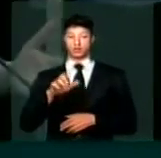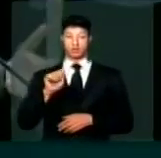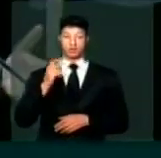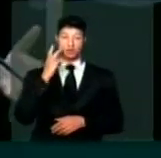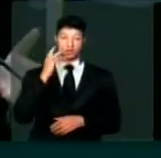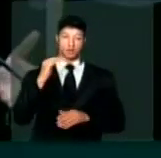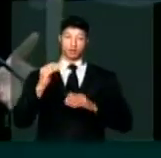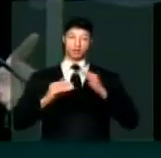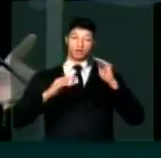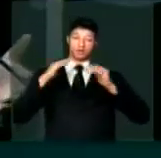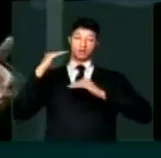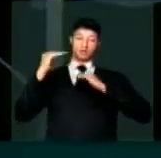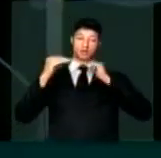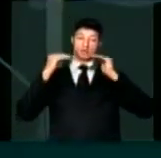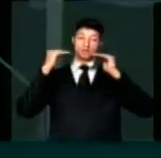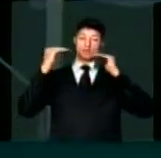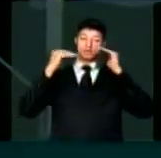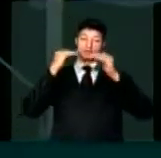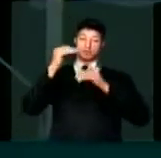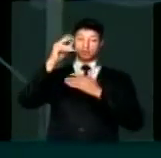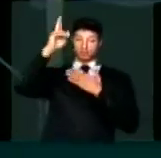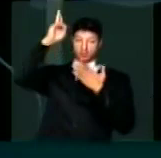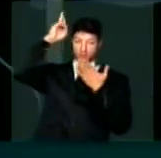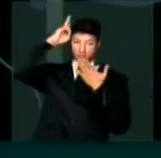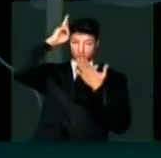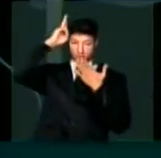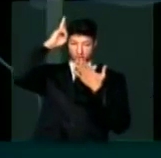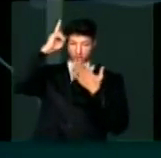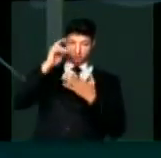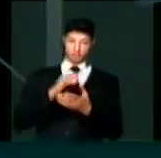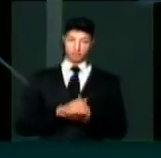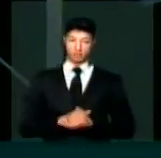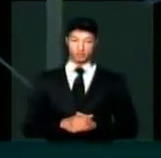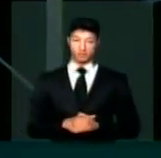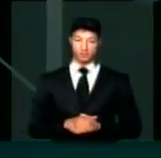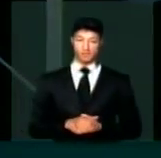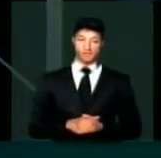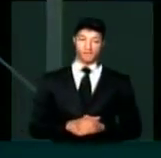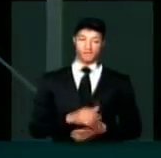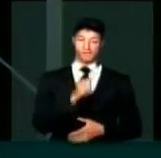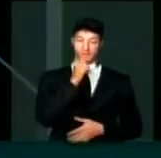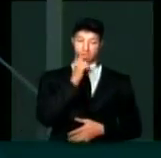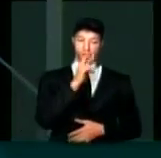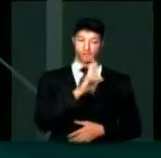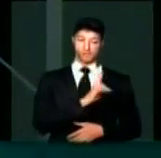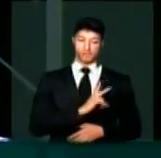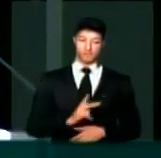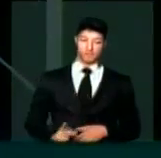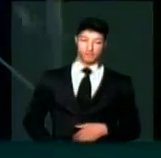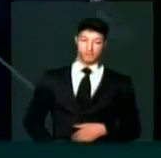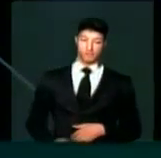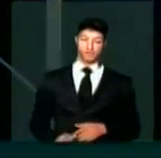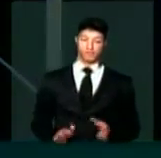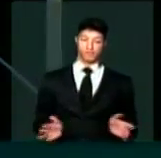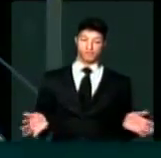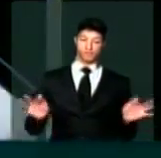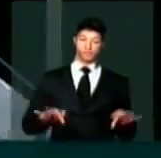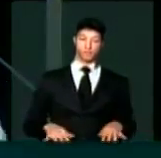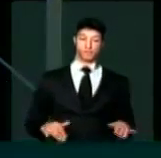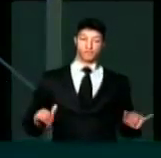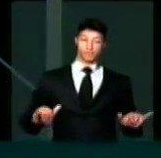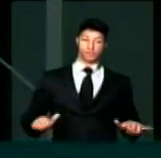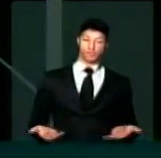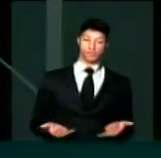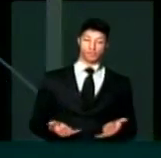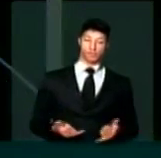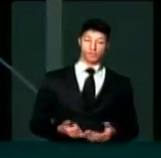a evolução dos indígenas. Senhor presidente, por fim,